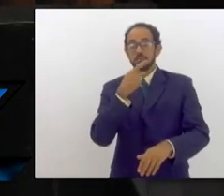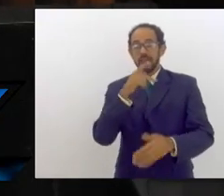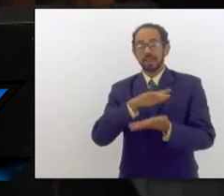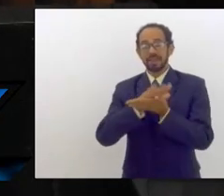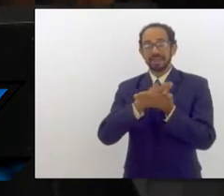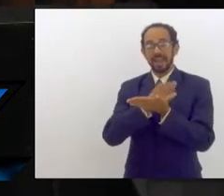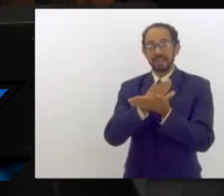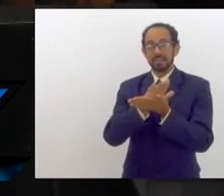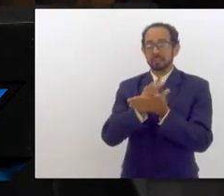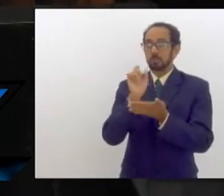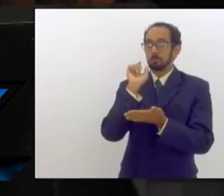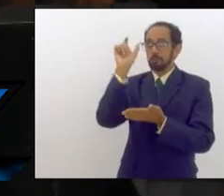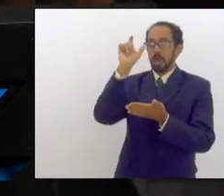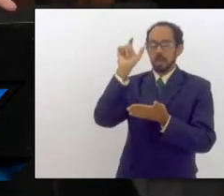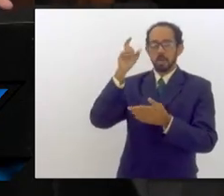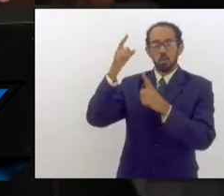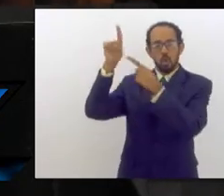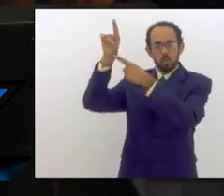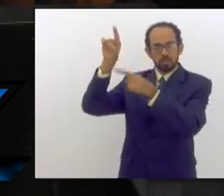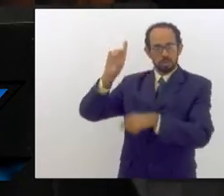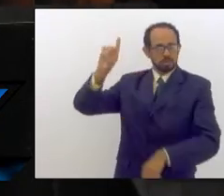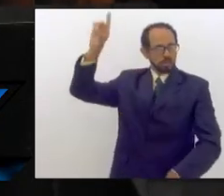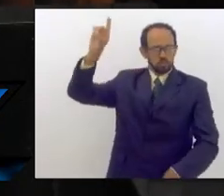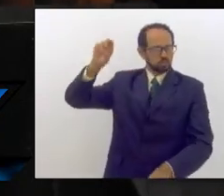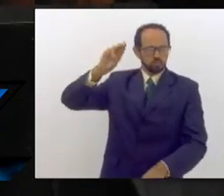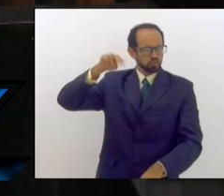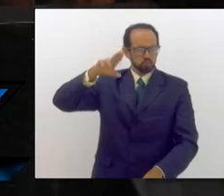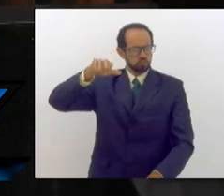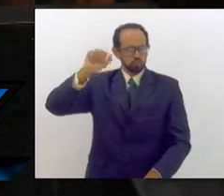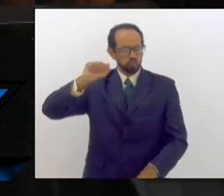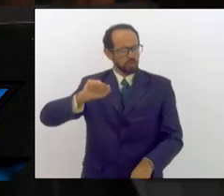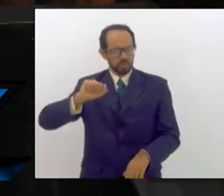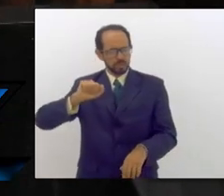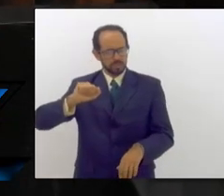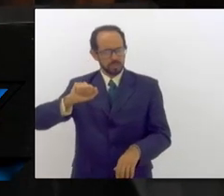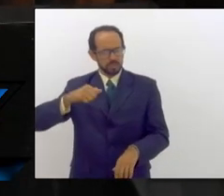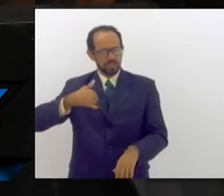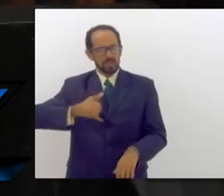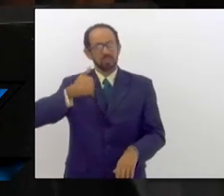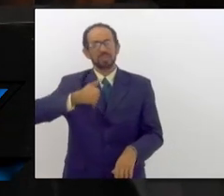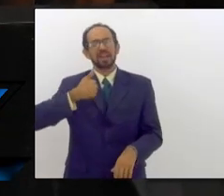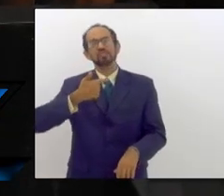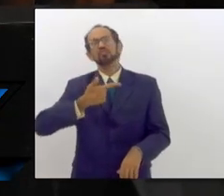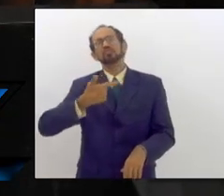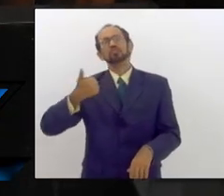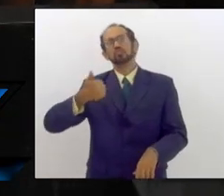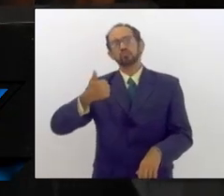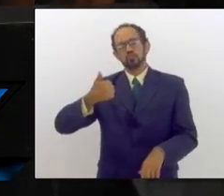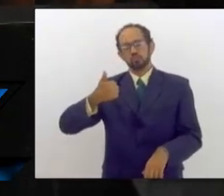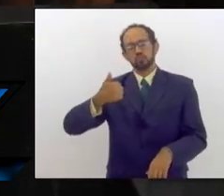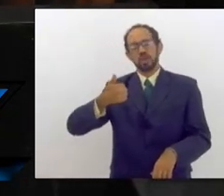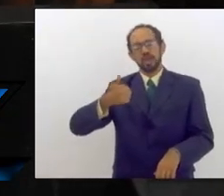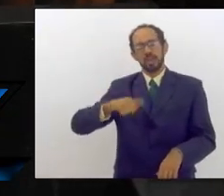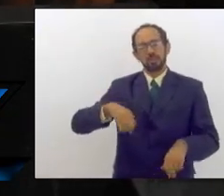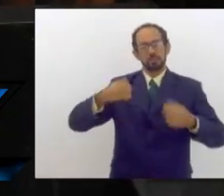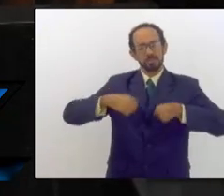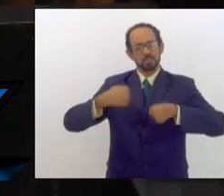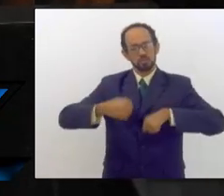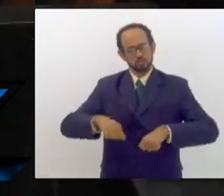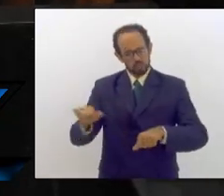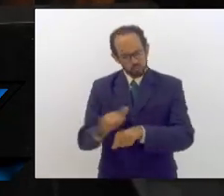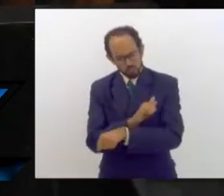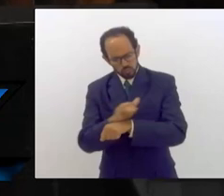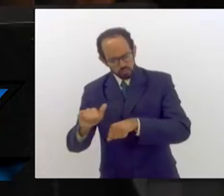e ela disse em momento nenhum e aos 21 anos depois desse acidente ela teve que